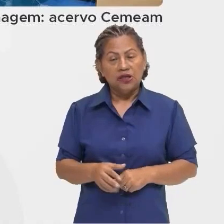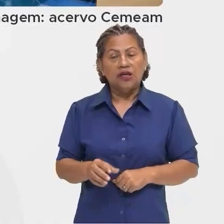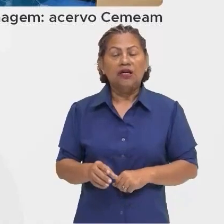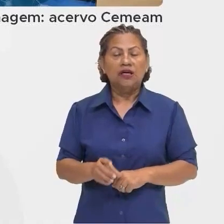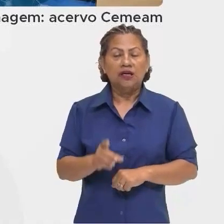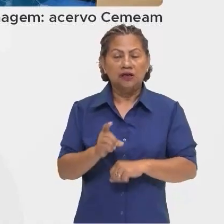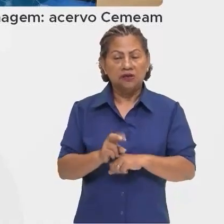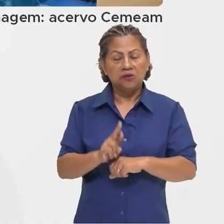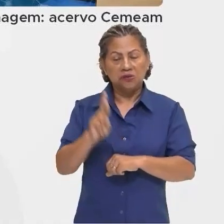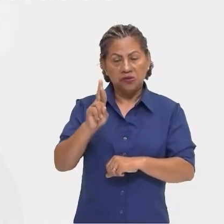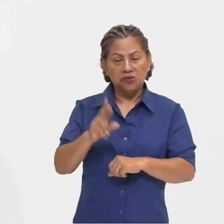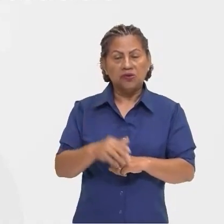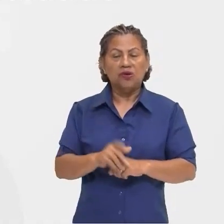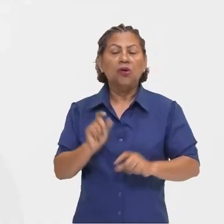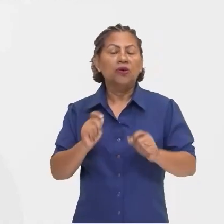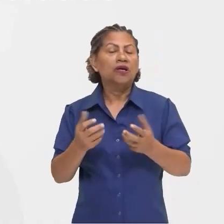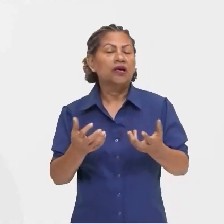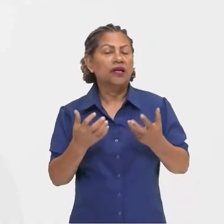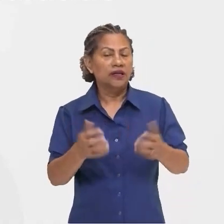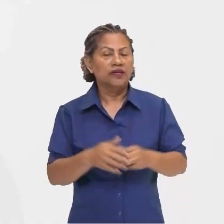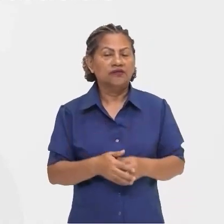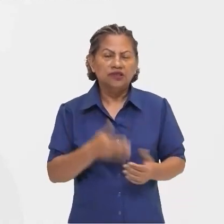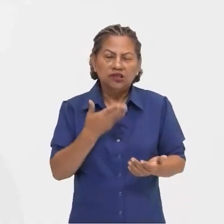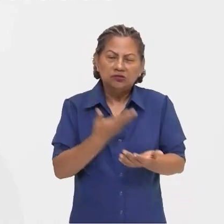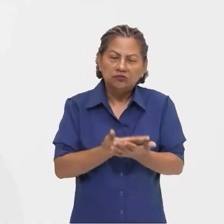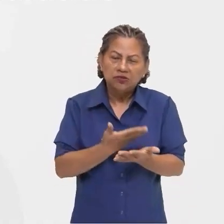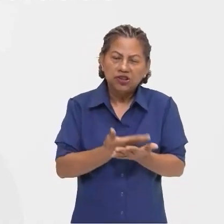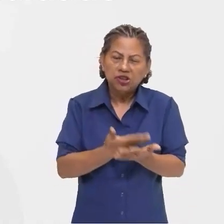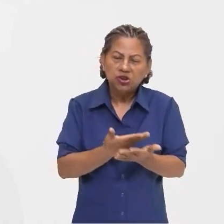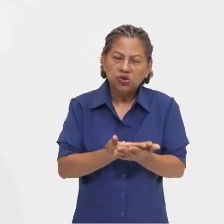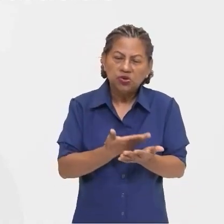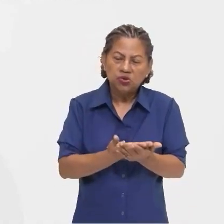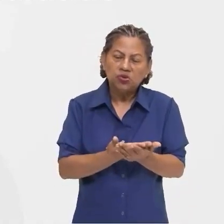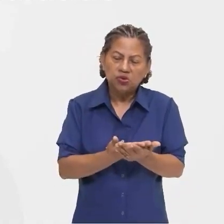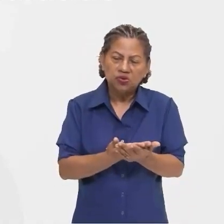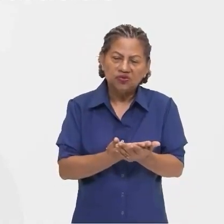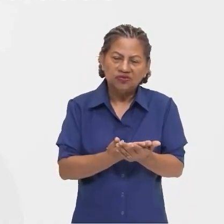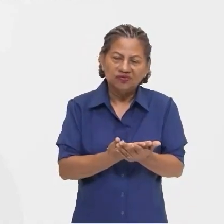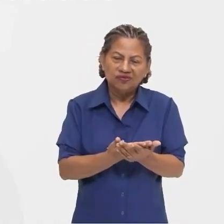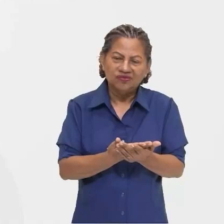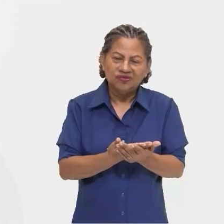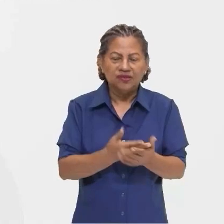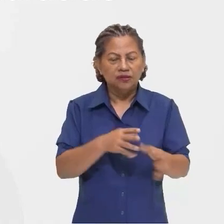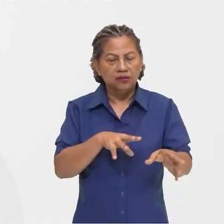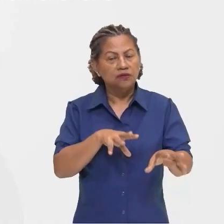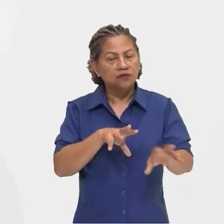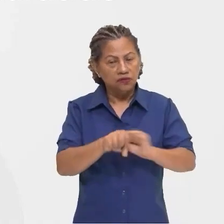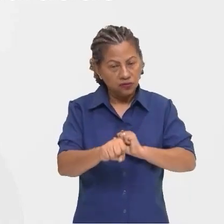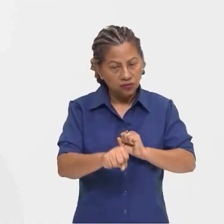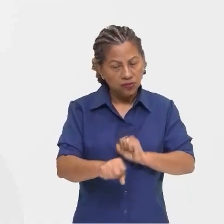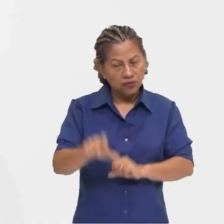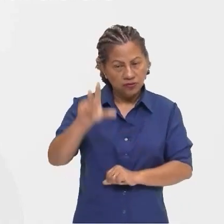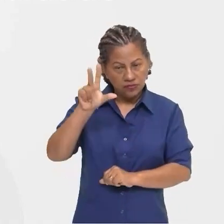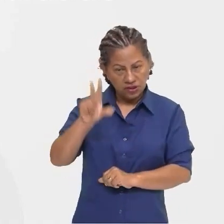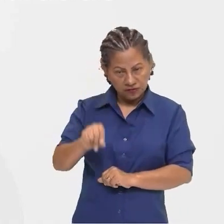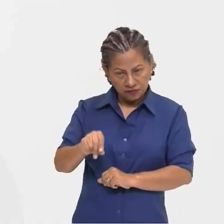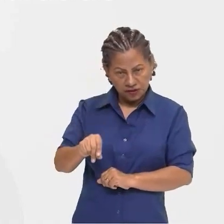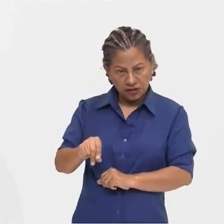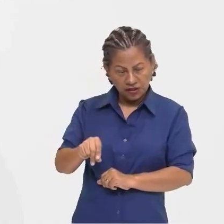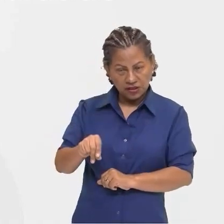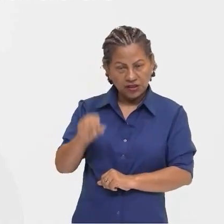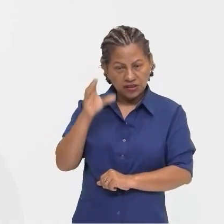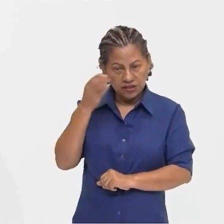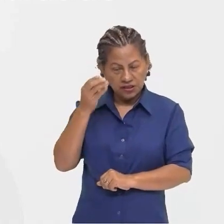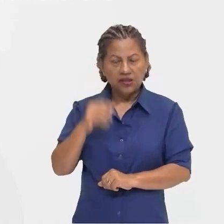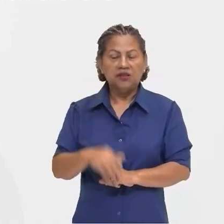afinidades e dedicou-se a estudar esses componentes. Formou-se em Ciências Naturais pela UFAM, escolheu